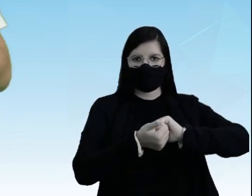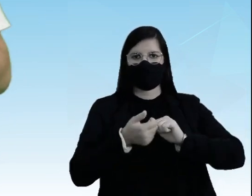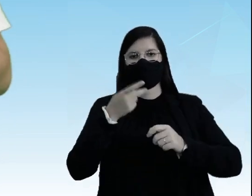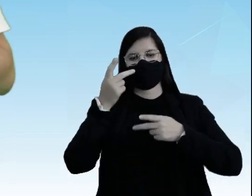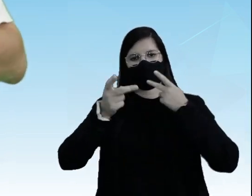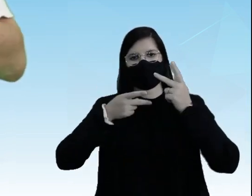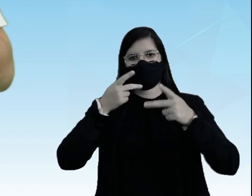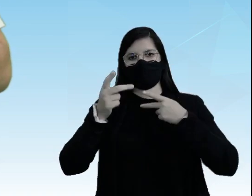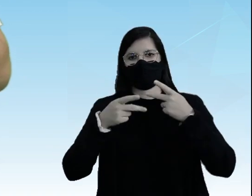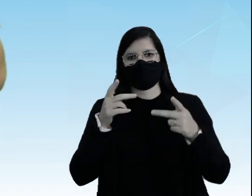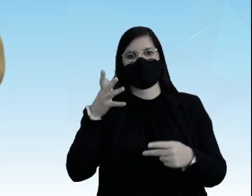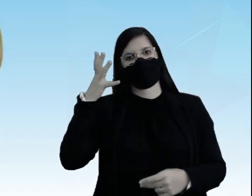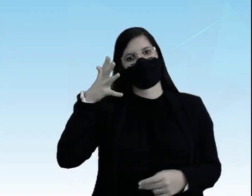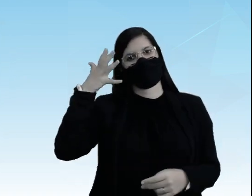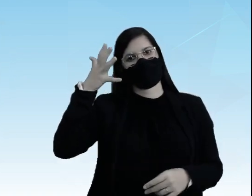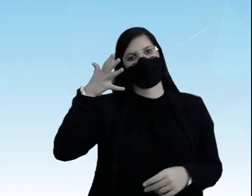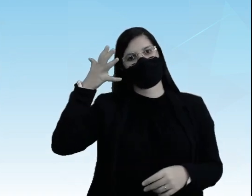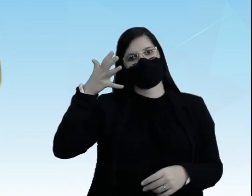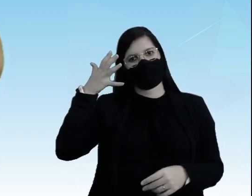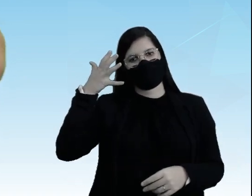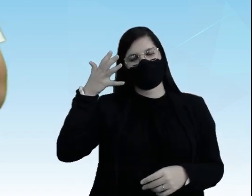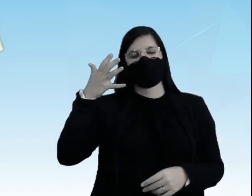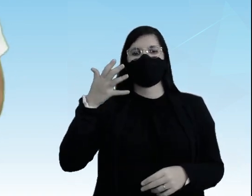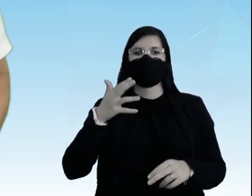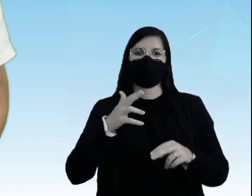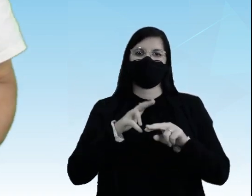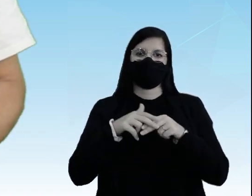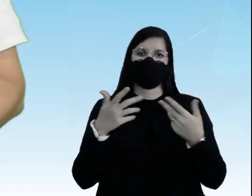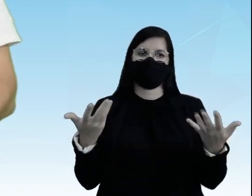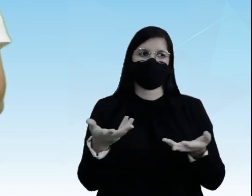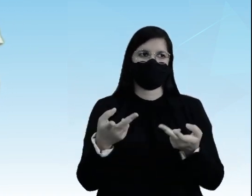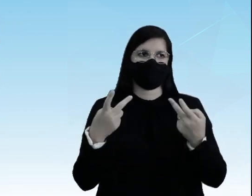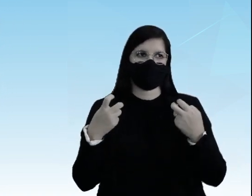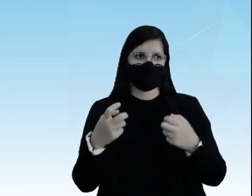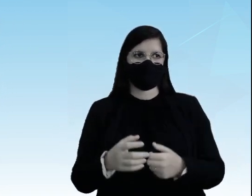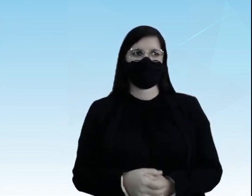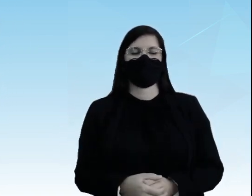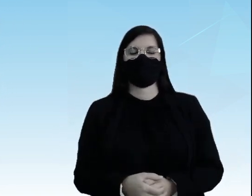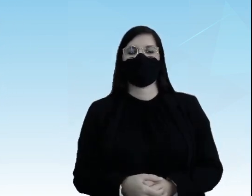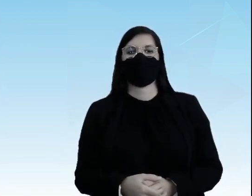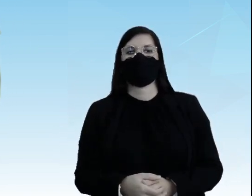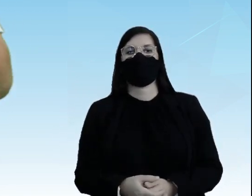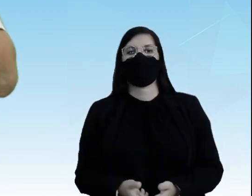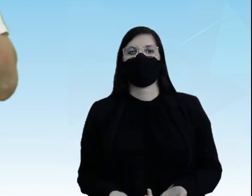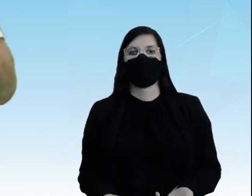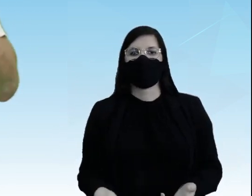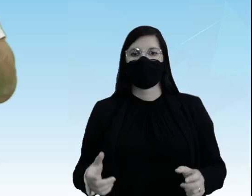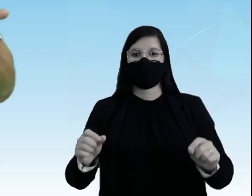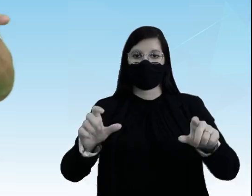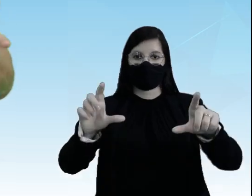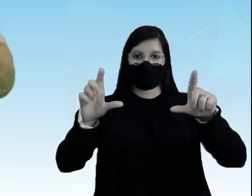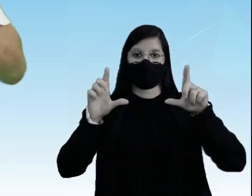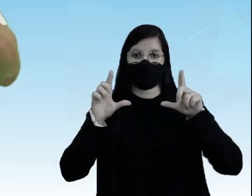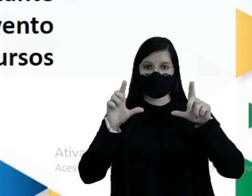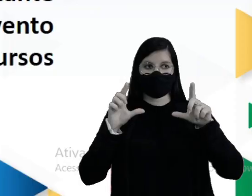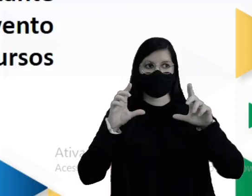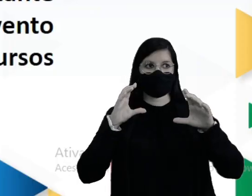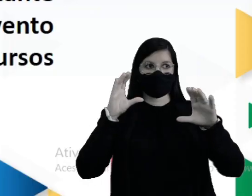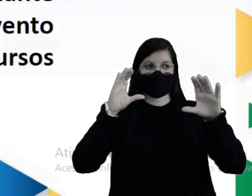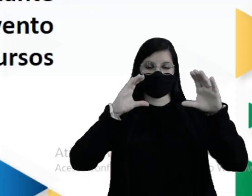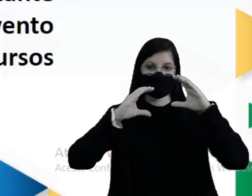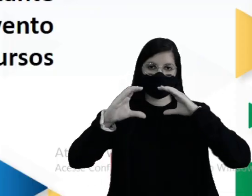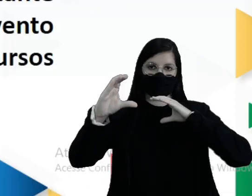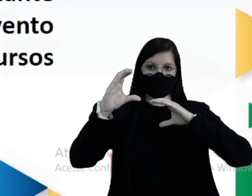sua fala, o seu discurso para ela. Então vamos lá aqui. Aqui eu trago para vocês na tela bem assim a